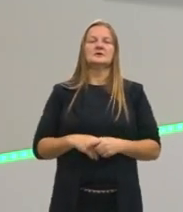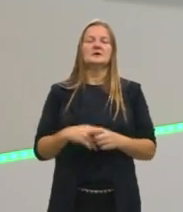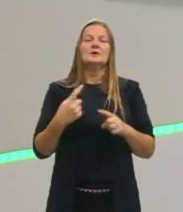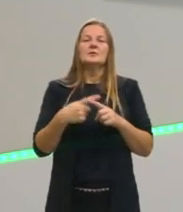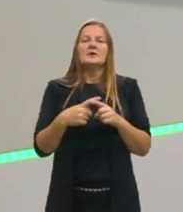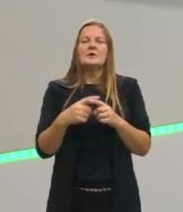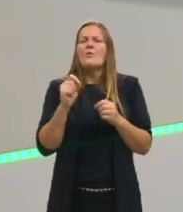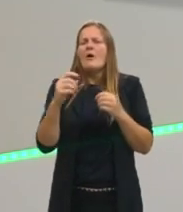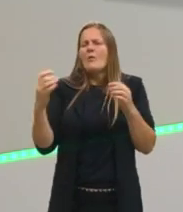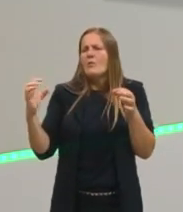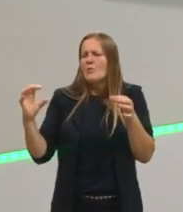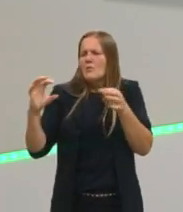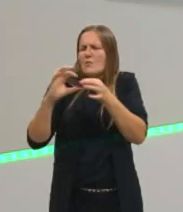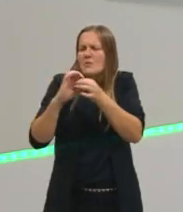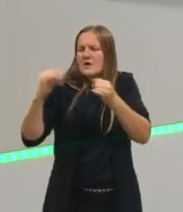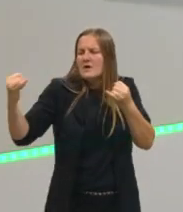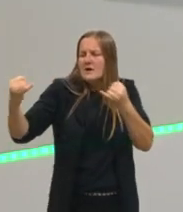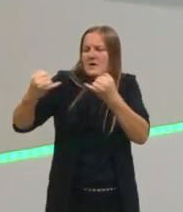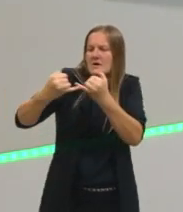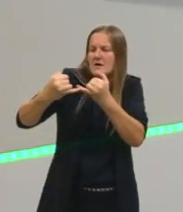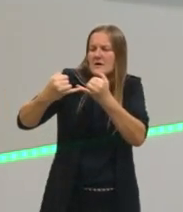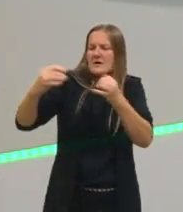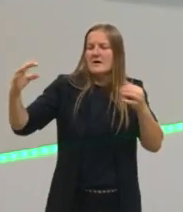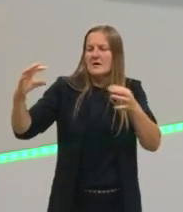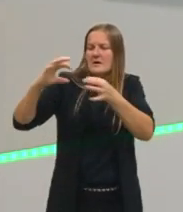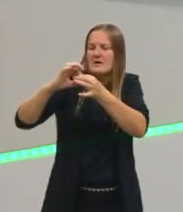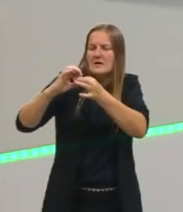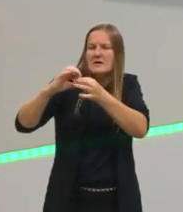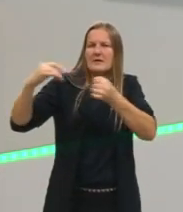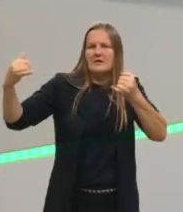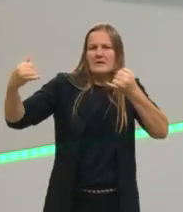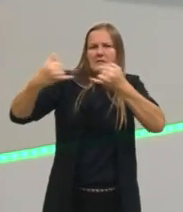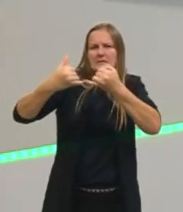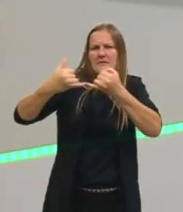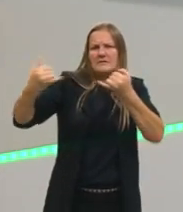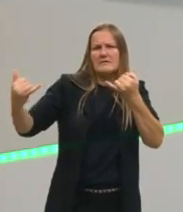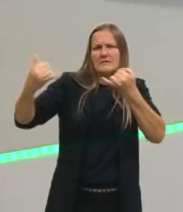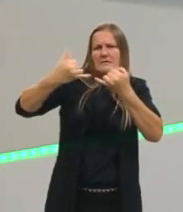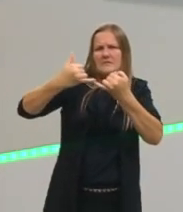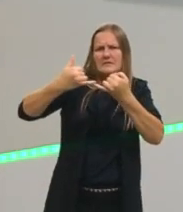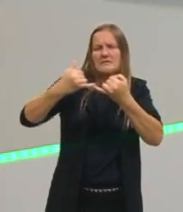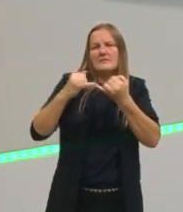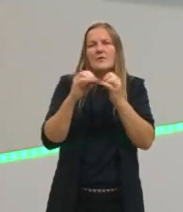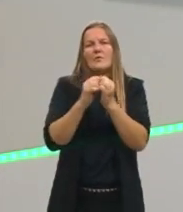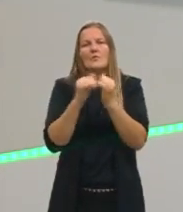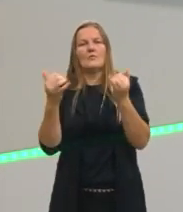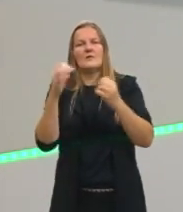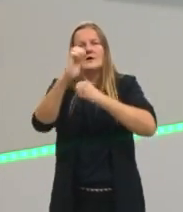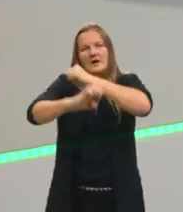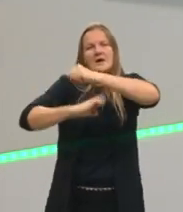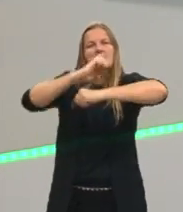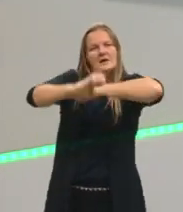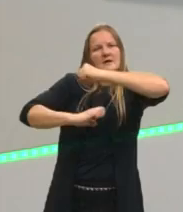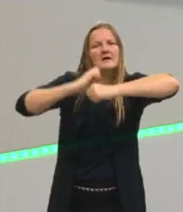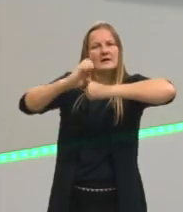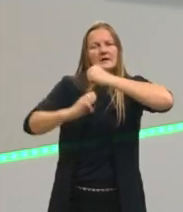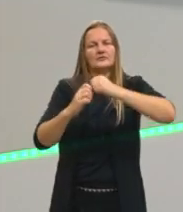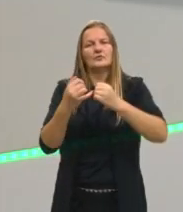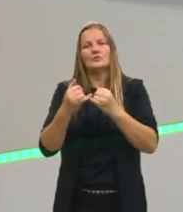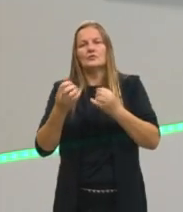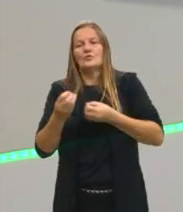porque em função dessa regra de ligação química de teoria do texto hoje doação de compartilhamento de elétrons a gente consegue quem